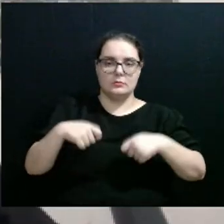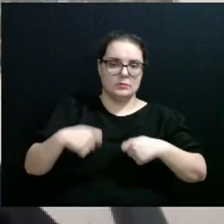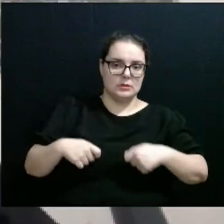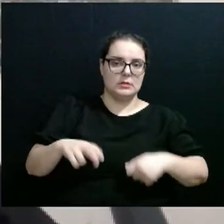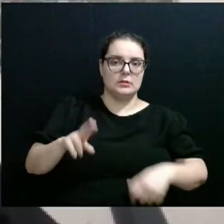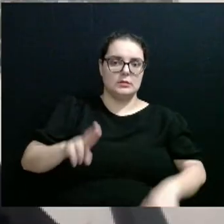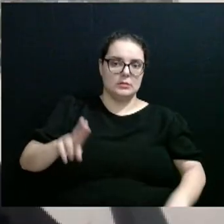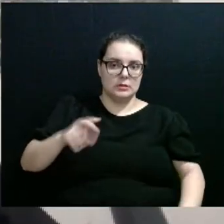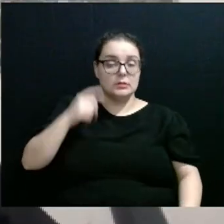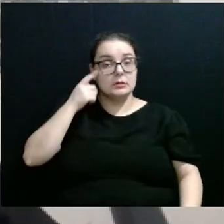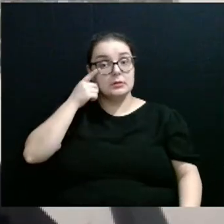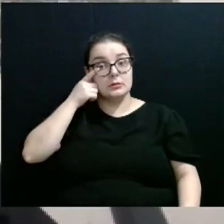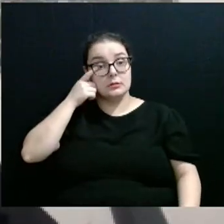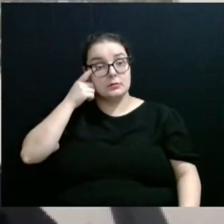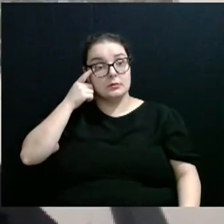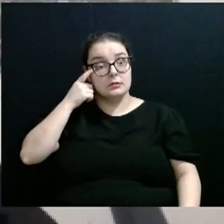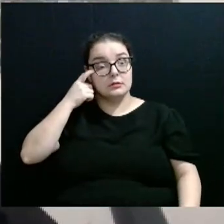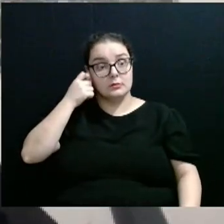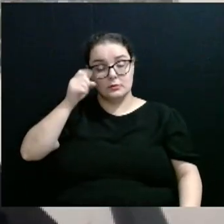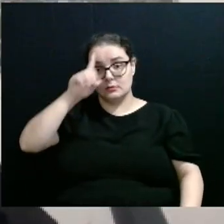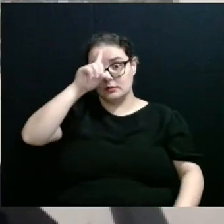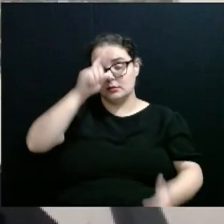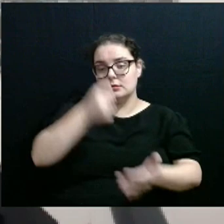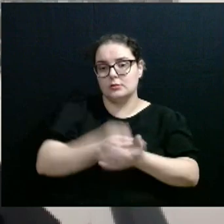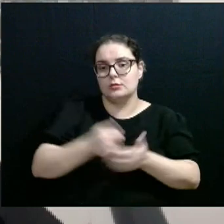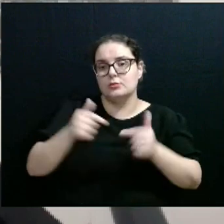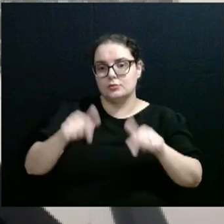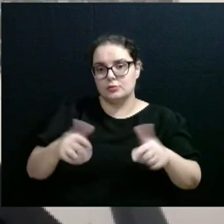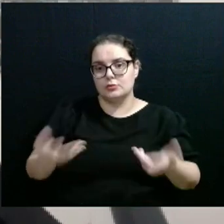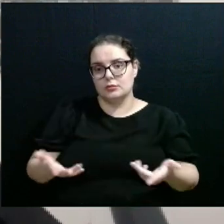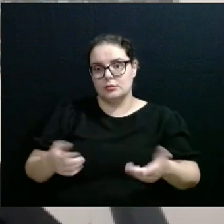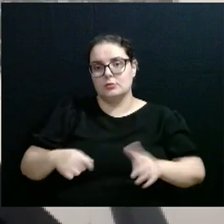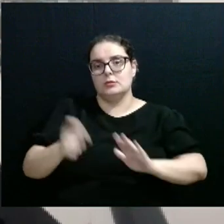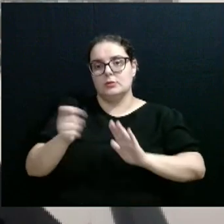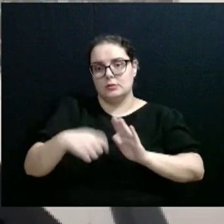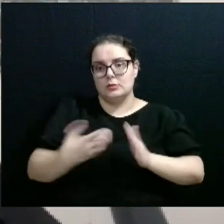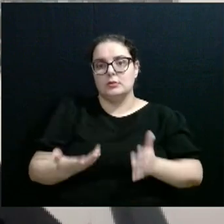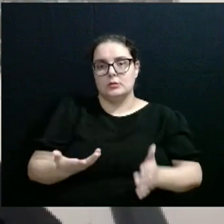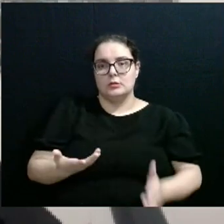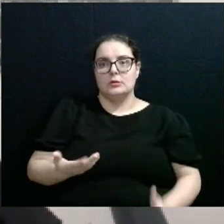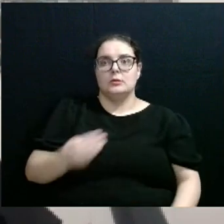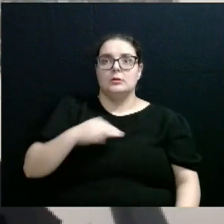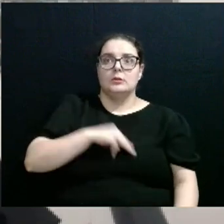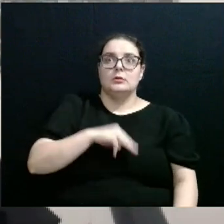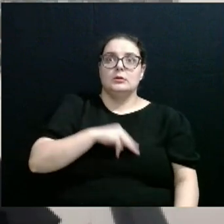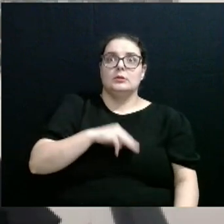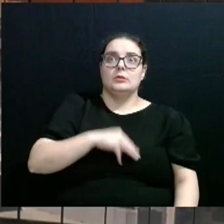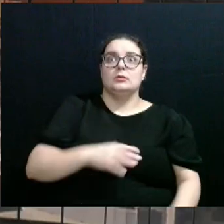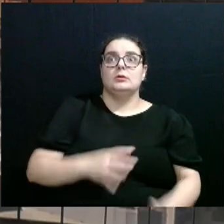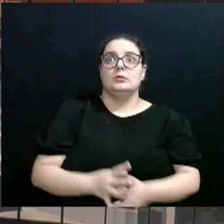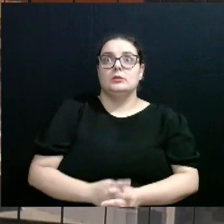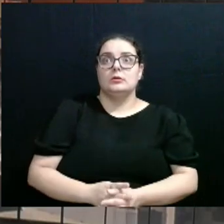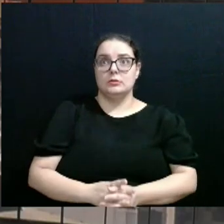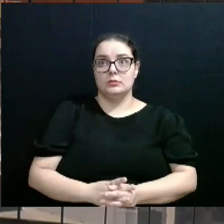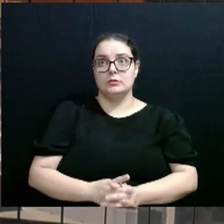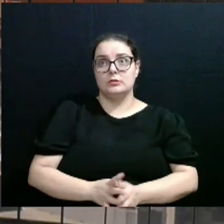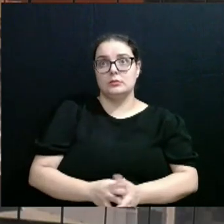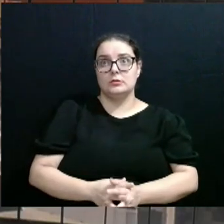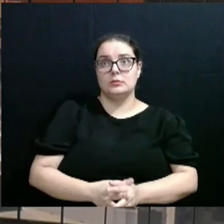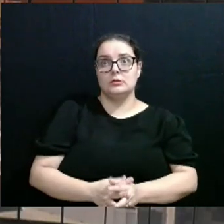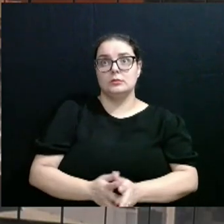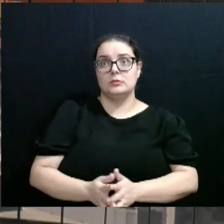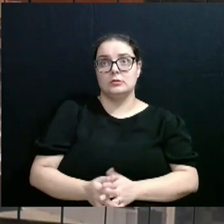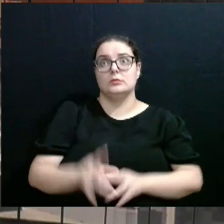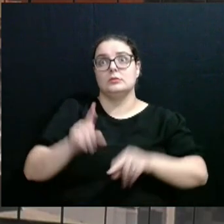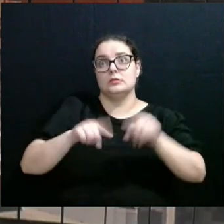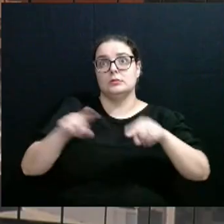você tomar essa decisão de onde executar a sua tarefa de inteligência artificial. E essas variáveis, cada